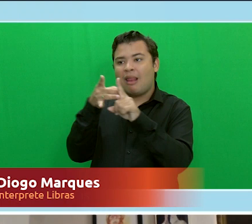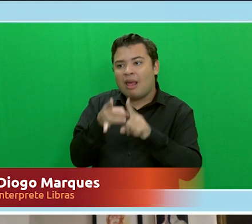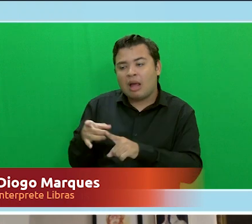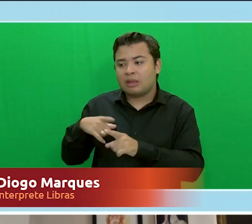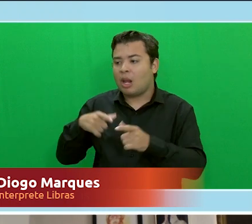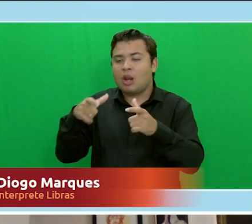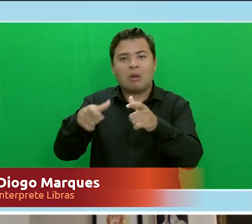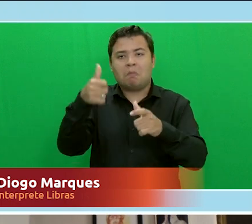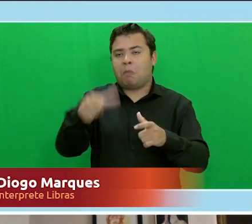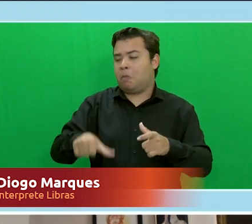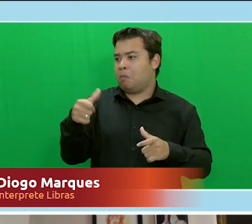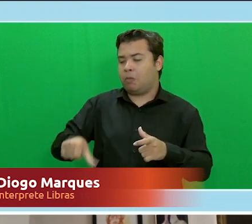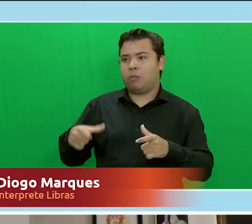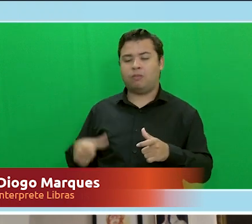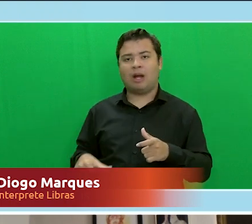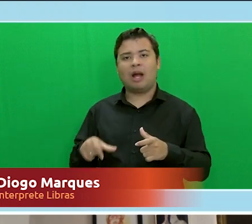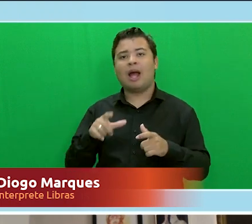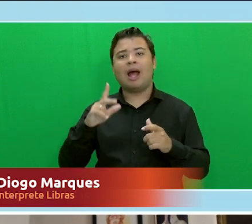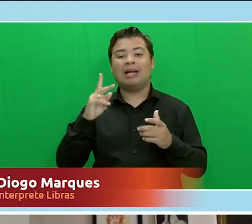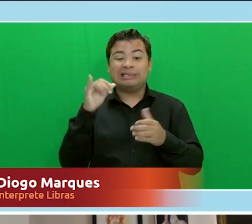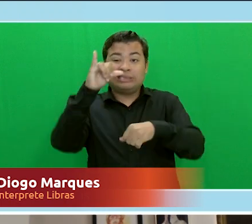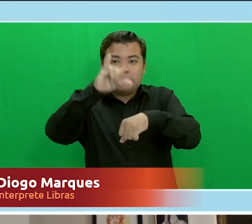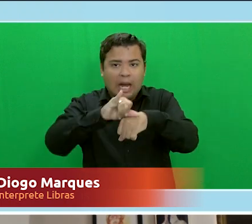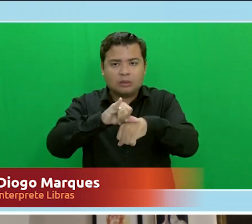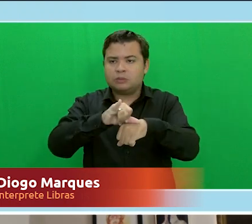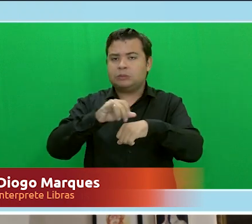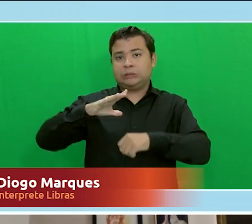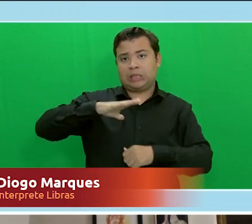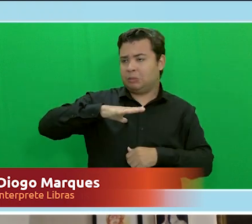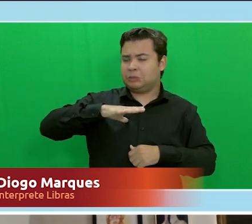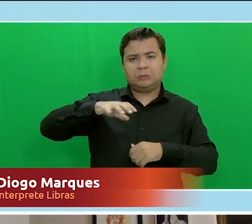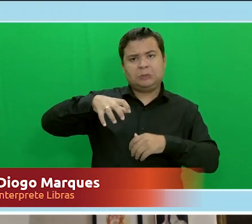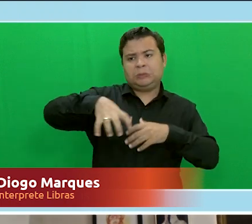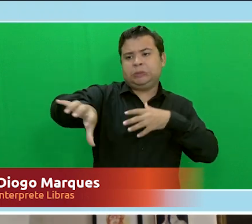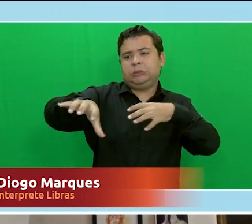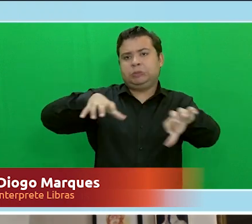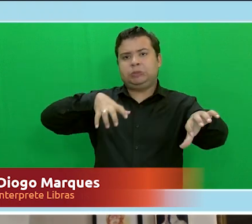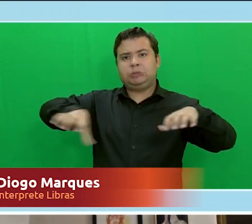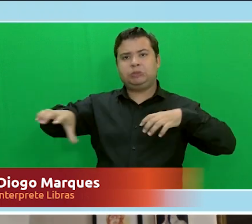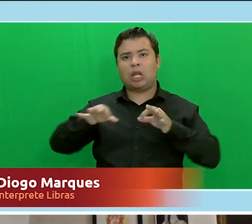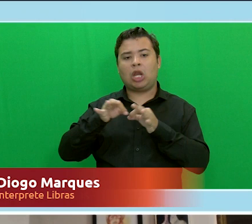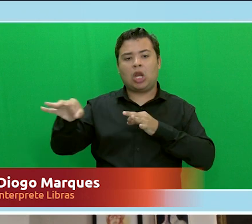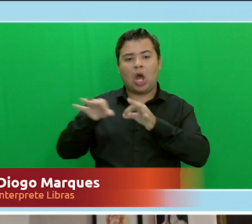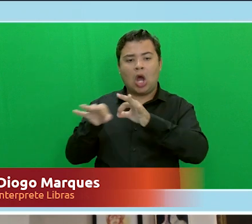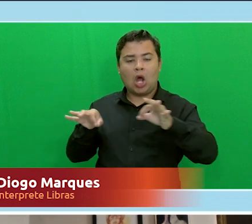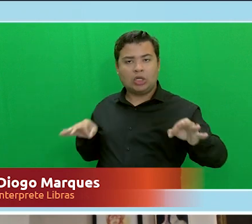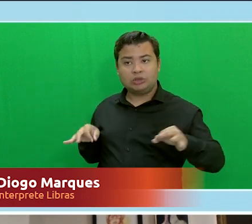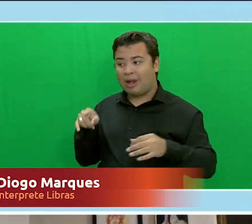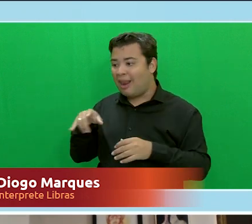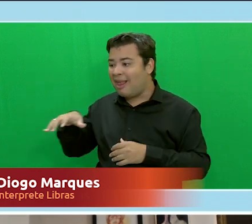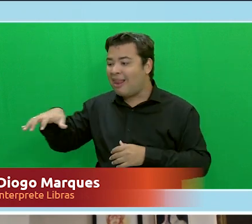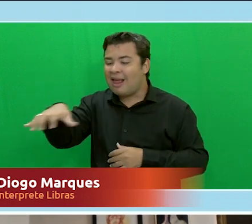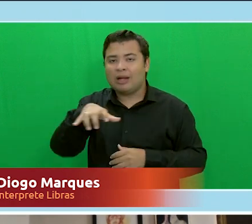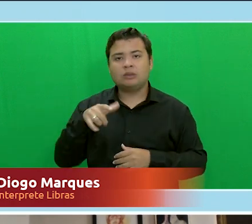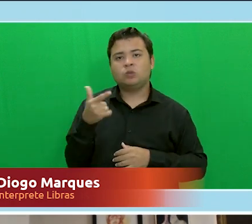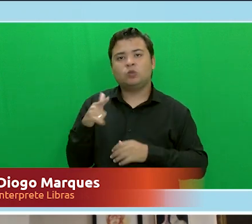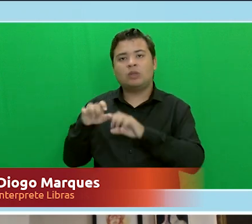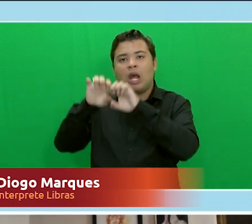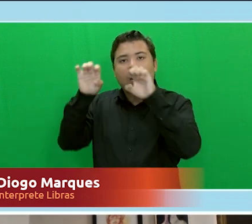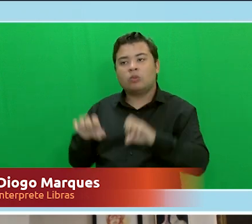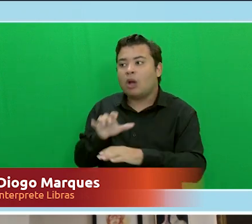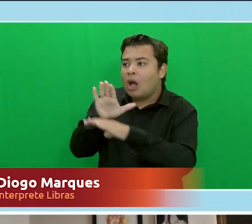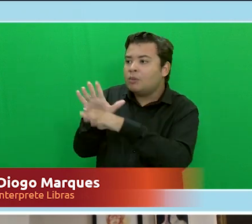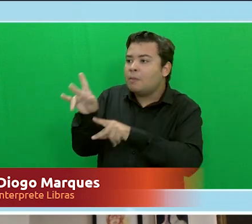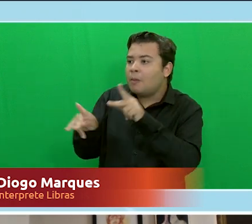mais vulneráveis, que vão sendo afastados para as periferias, que geralmente não têm uma estrutura